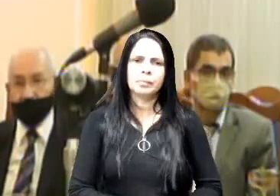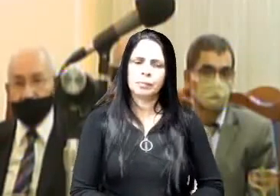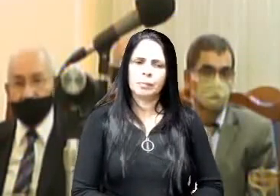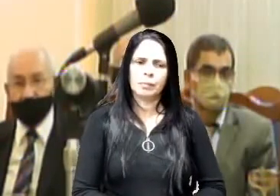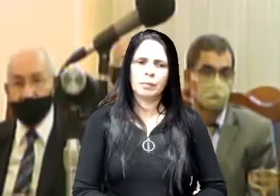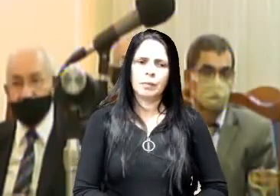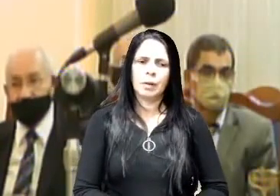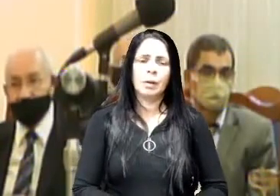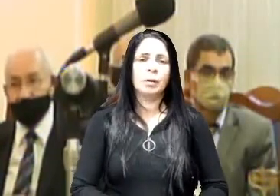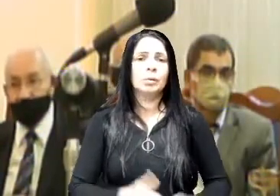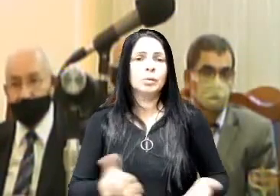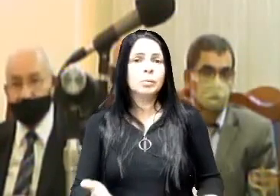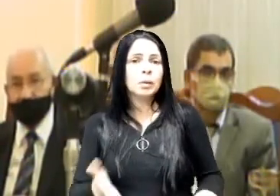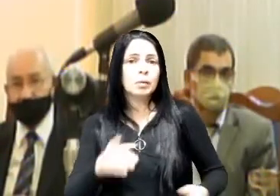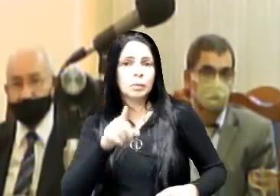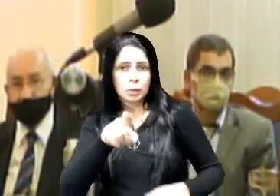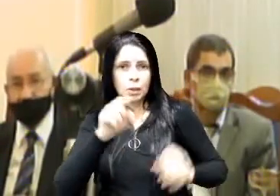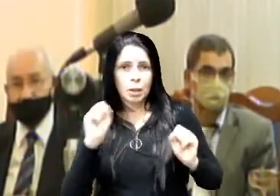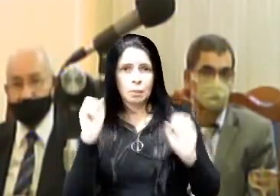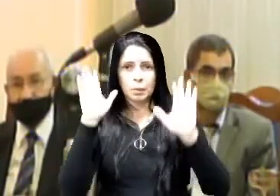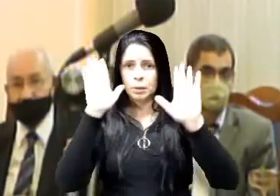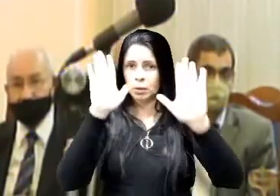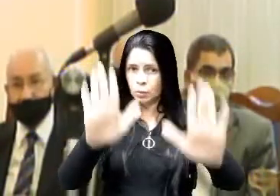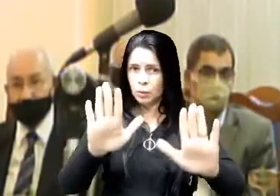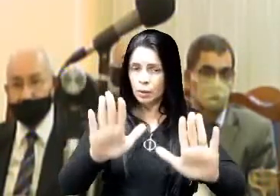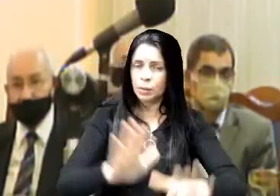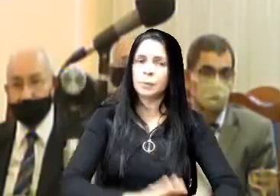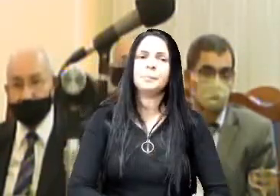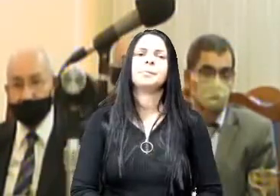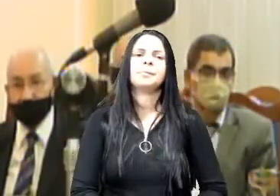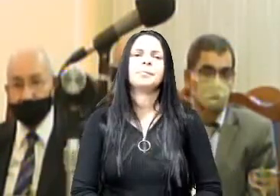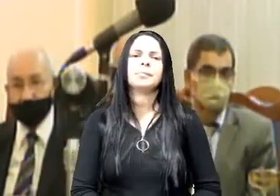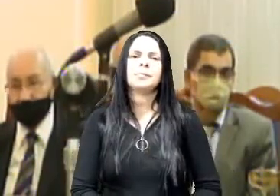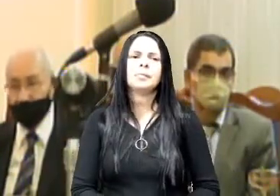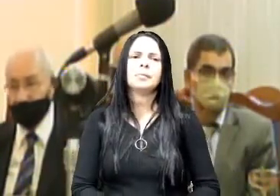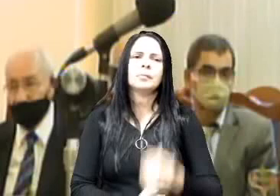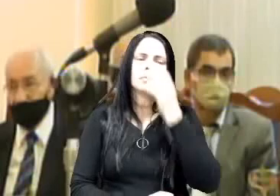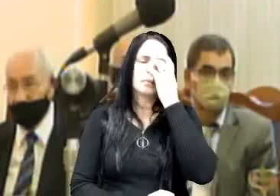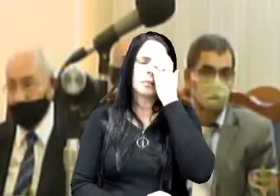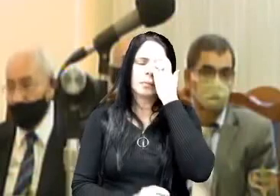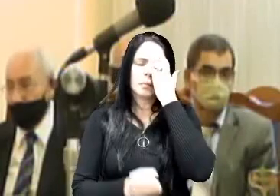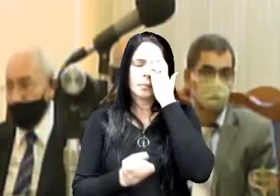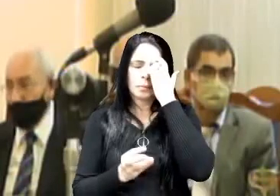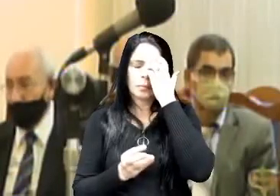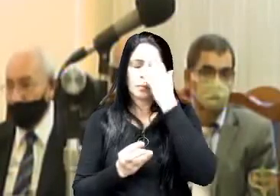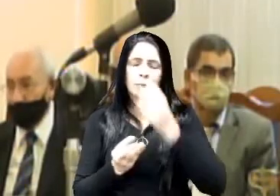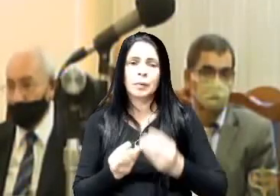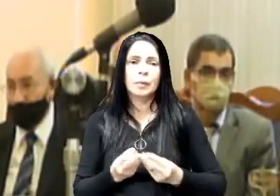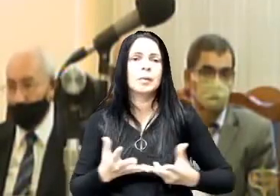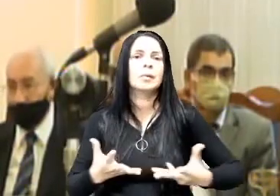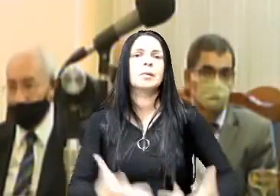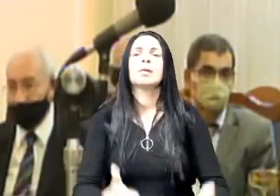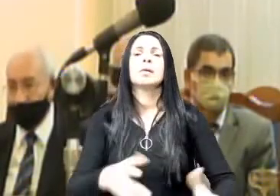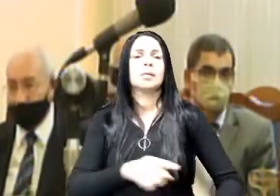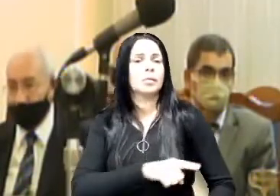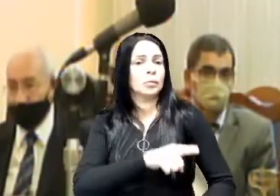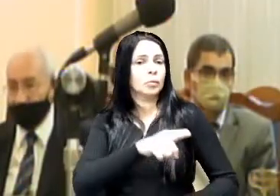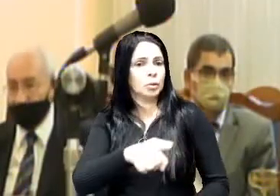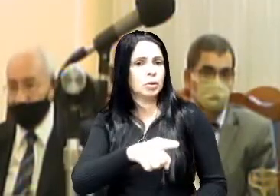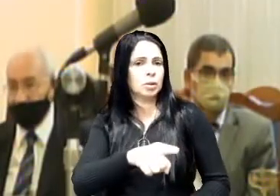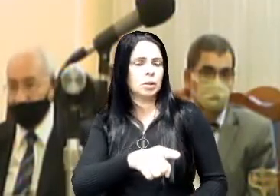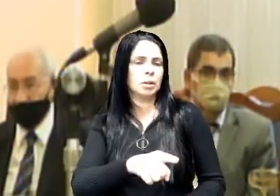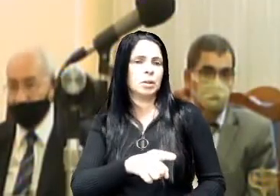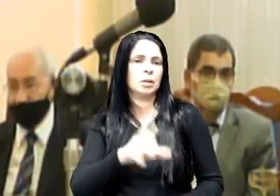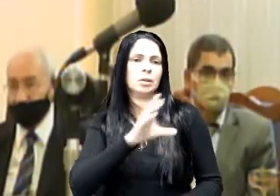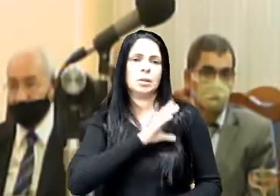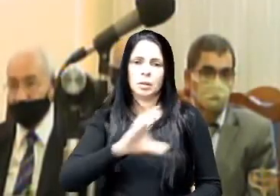Quanto mais você é abençoado, quantas vezes mais você está em Cristo, alcançando